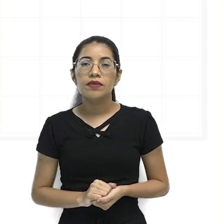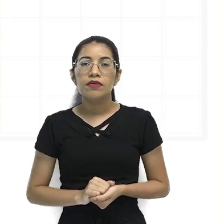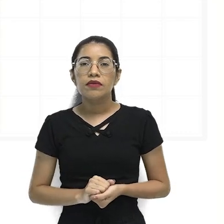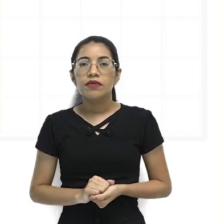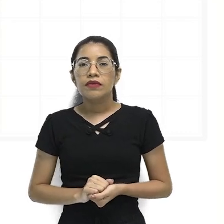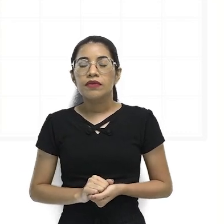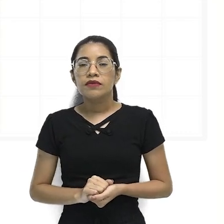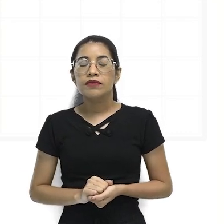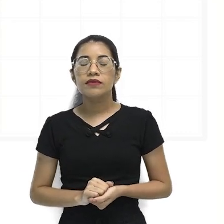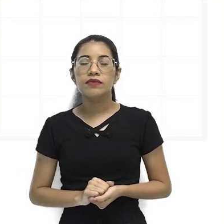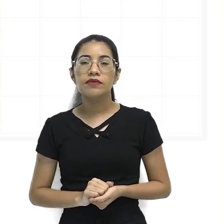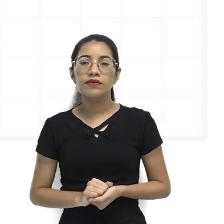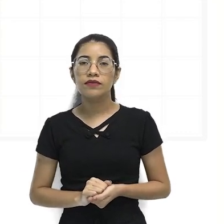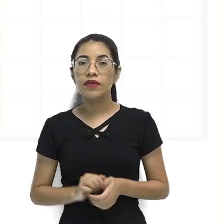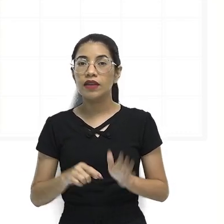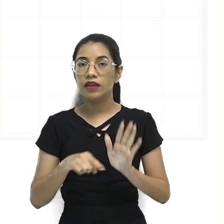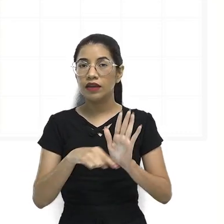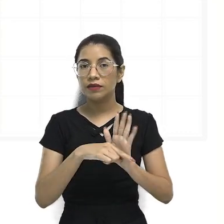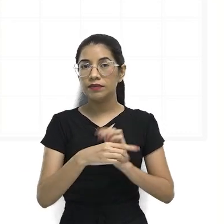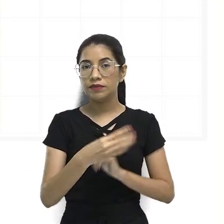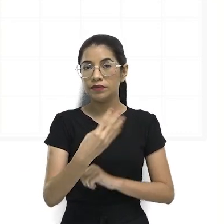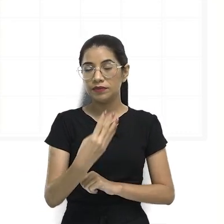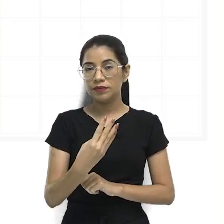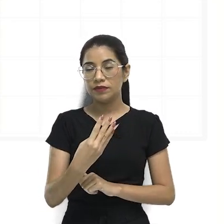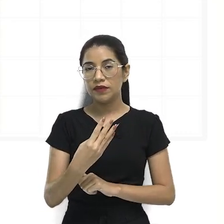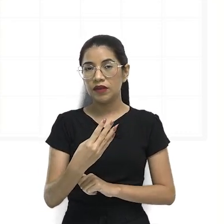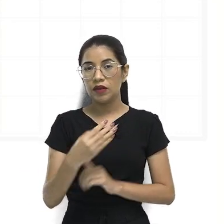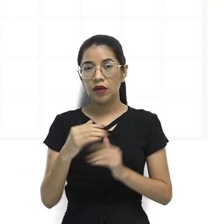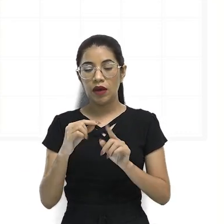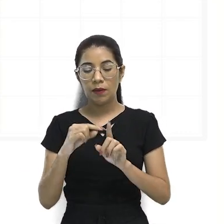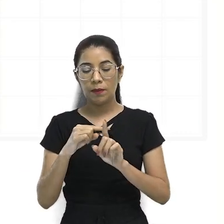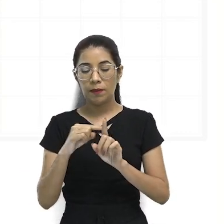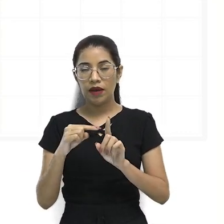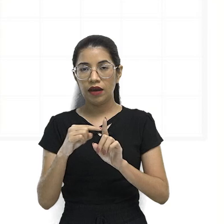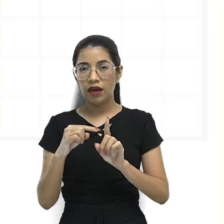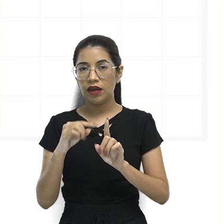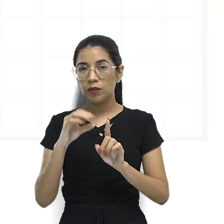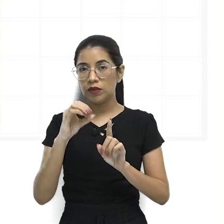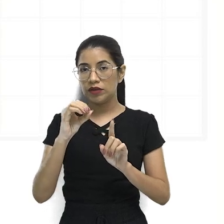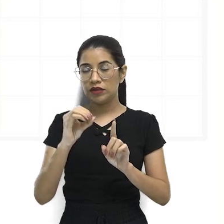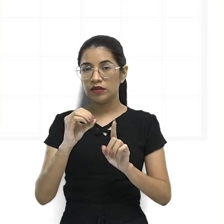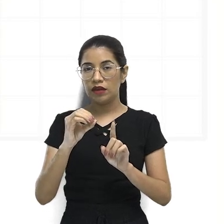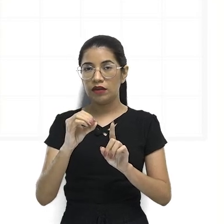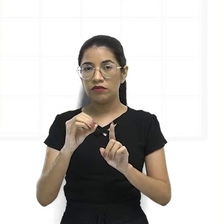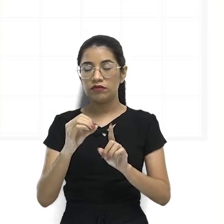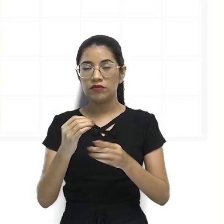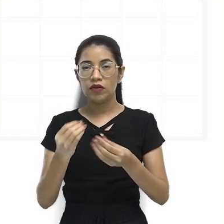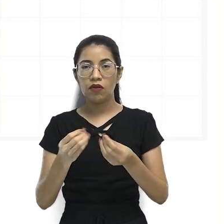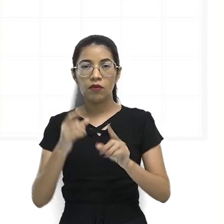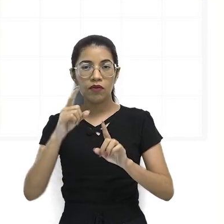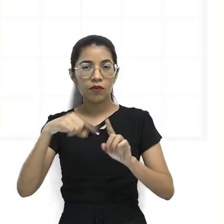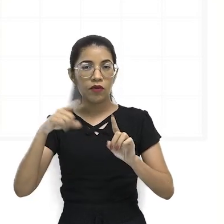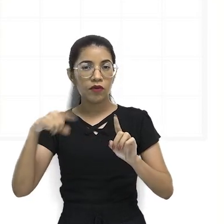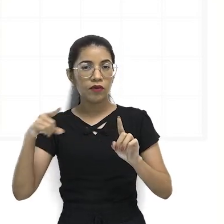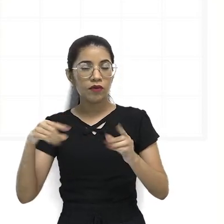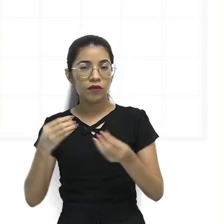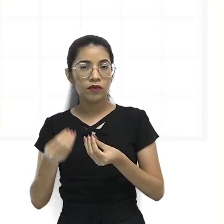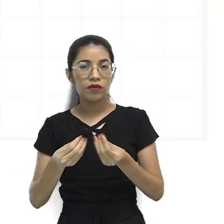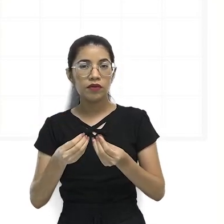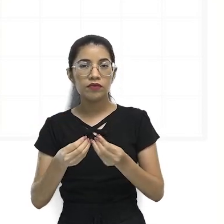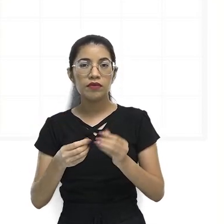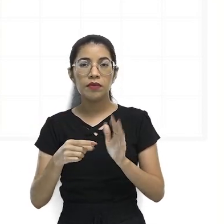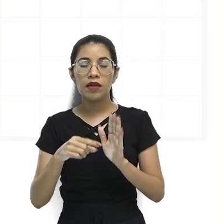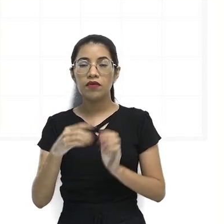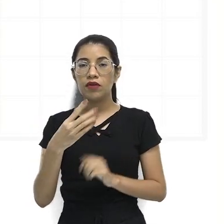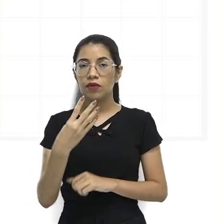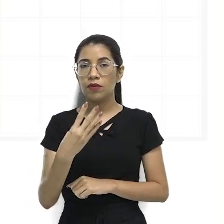Então, de menos 4 até 0, a variação aí, né, foi de